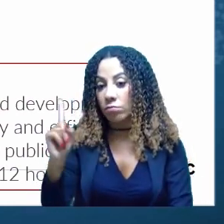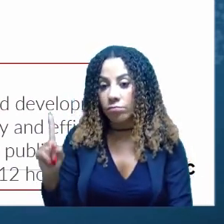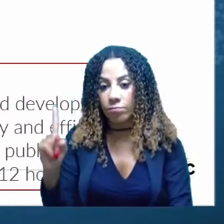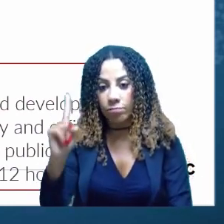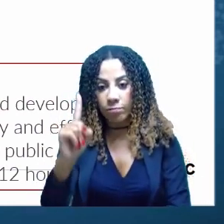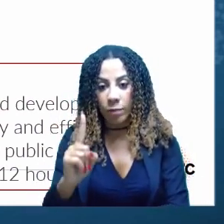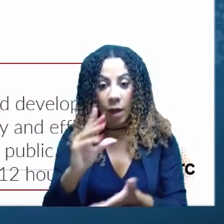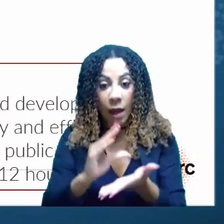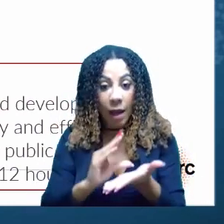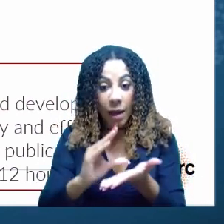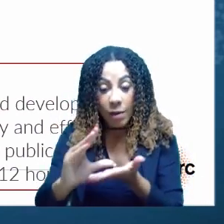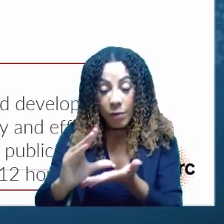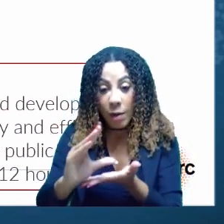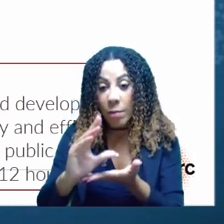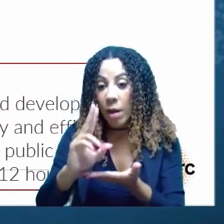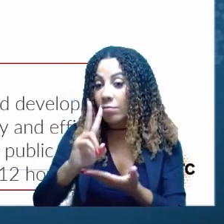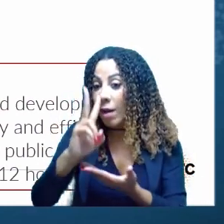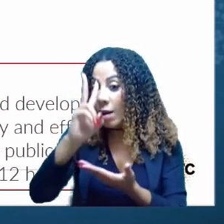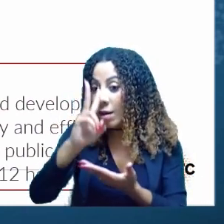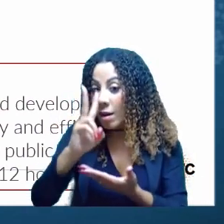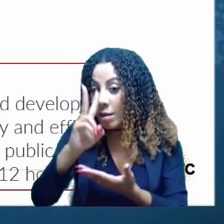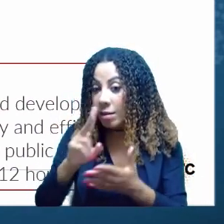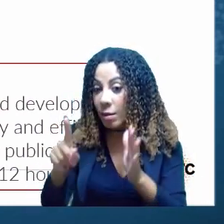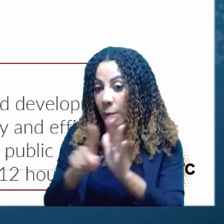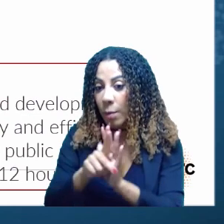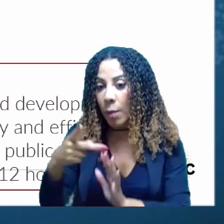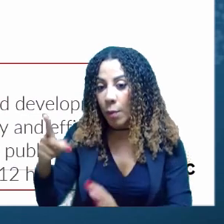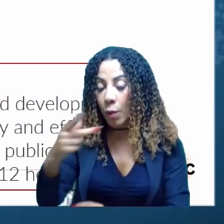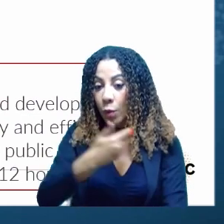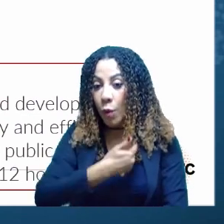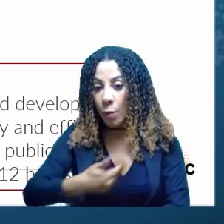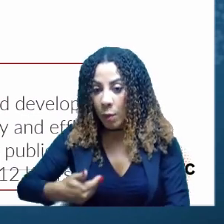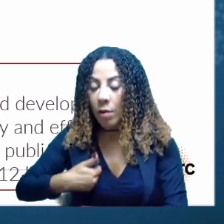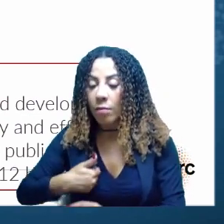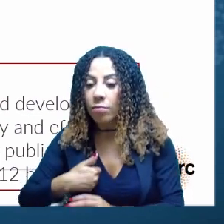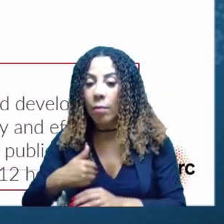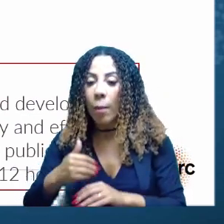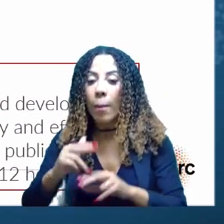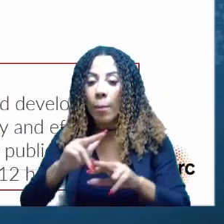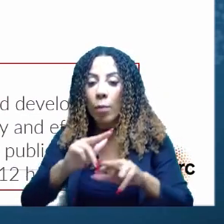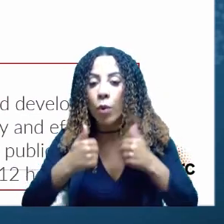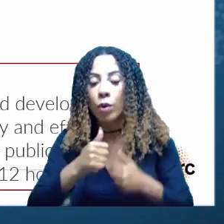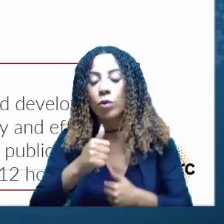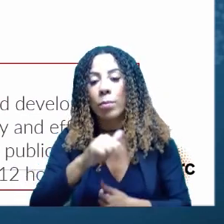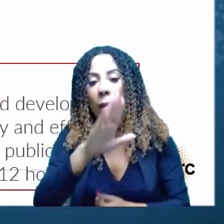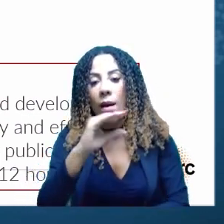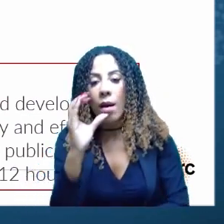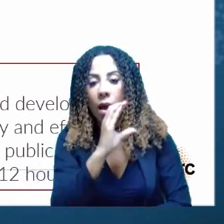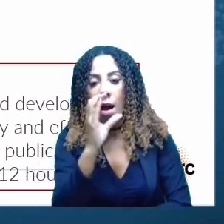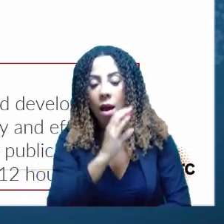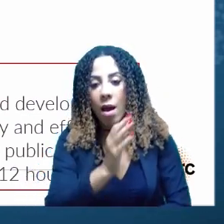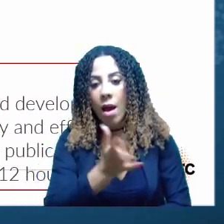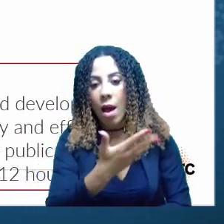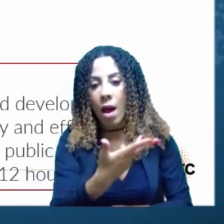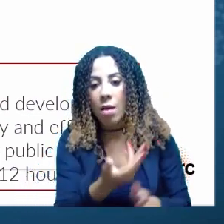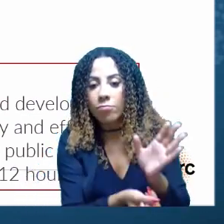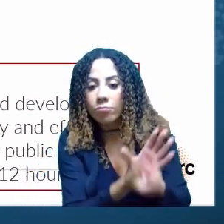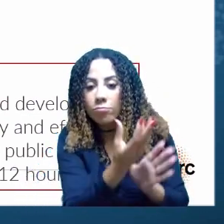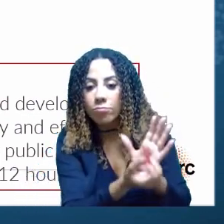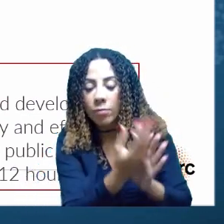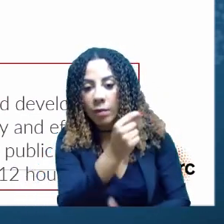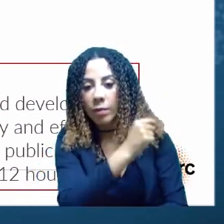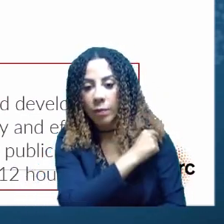investimentos muito grandes do setor público realmente aceleraram o desenvolvimento da vacina. E o economista disse: